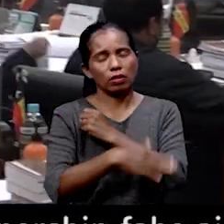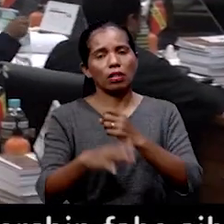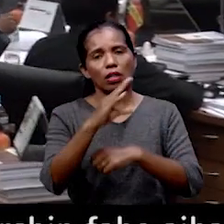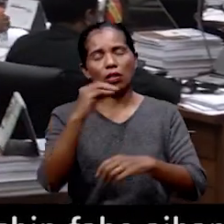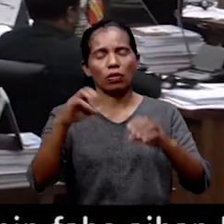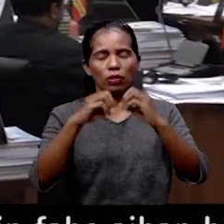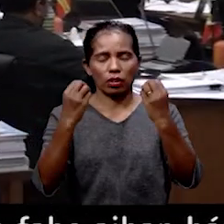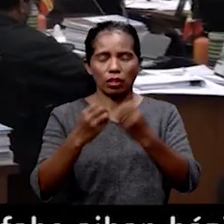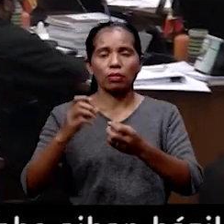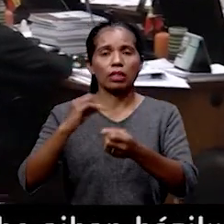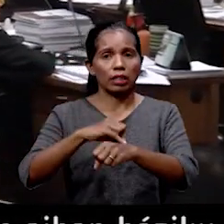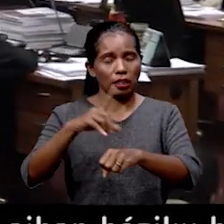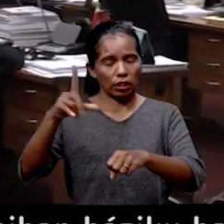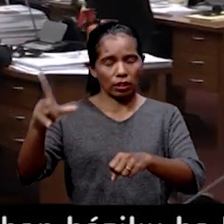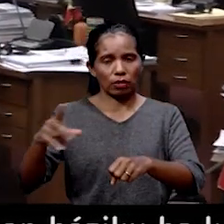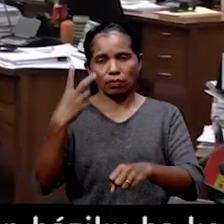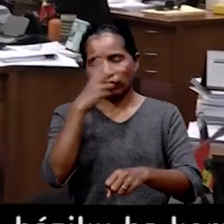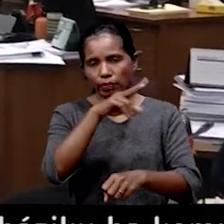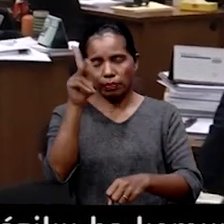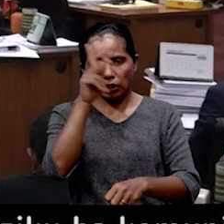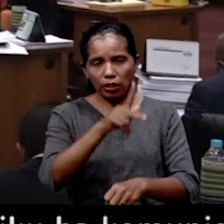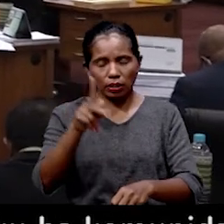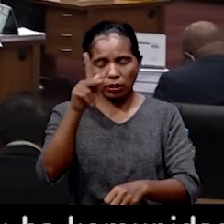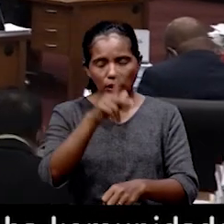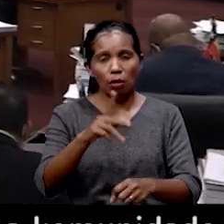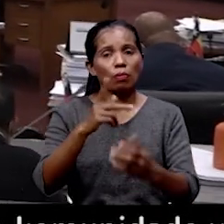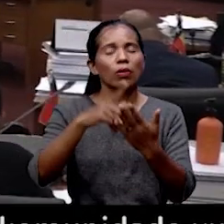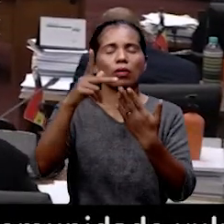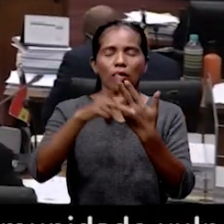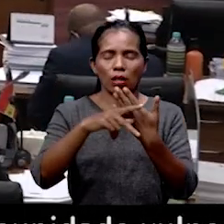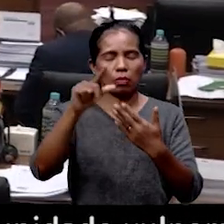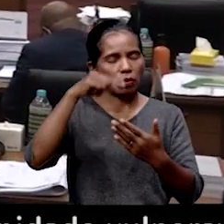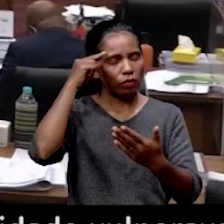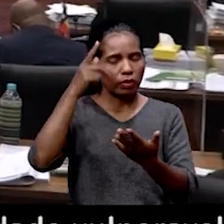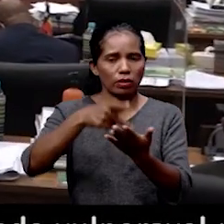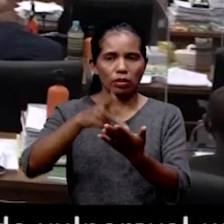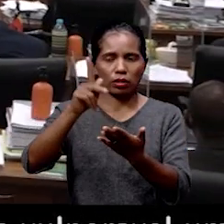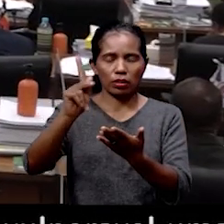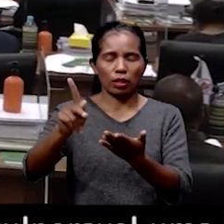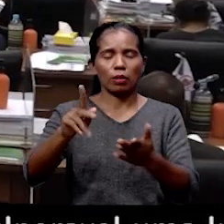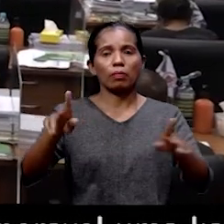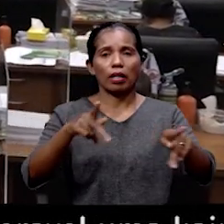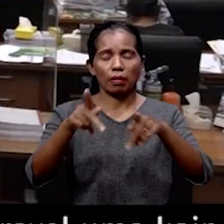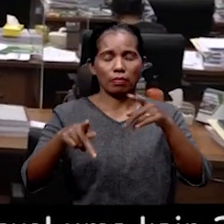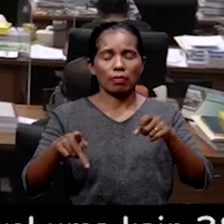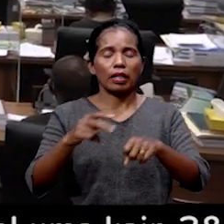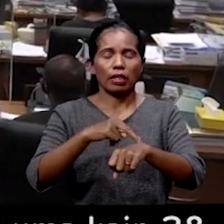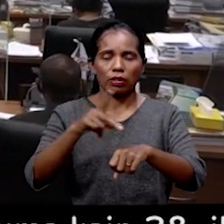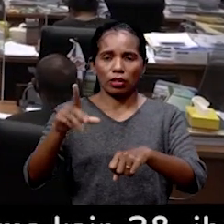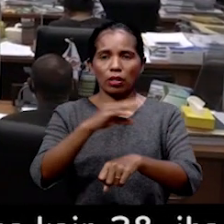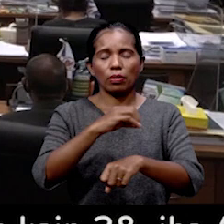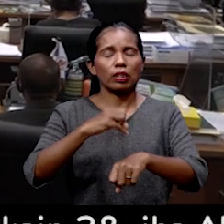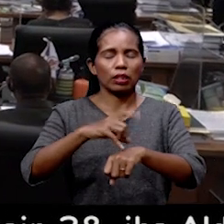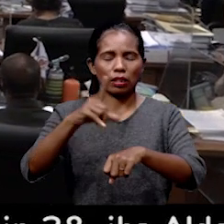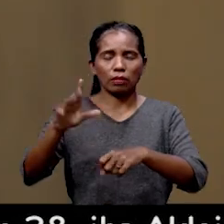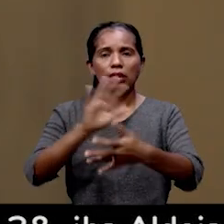organização internacional Sira, fiscalização ba programa governo, pagamento ba assessor nacional no internacional, ba